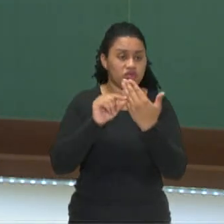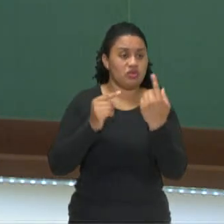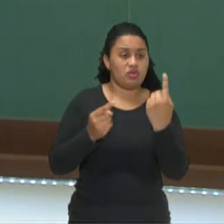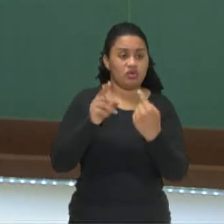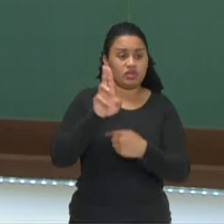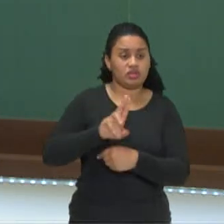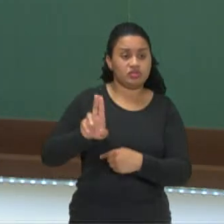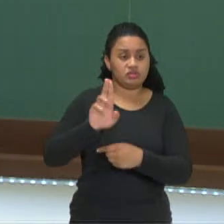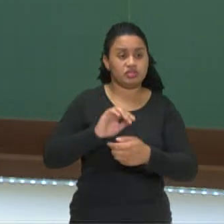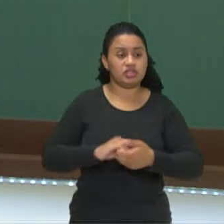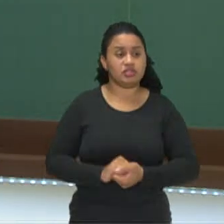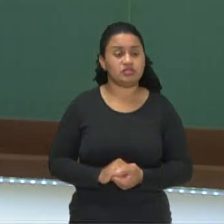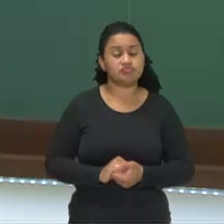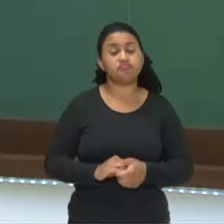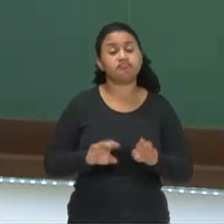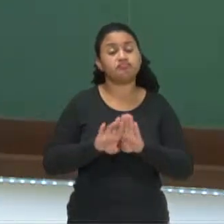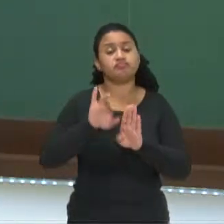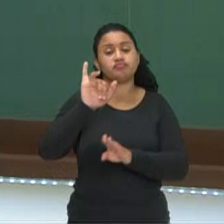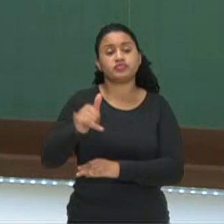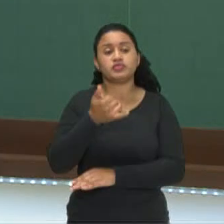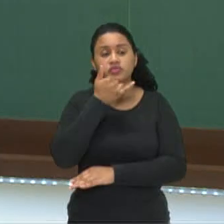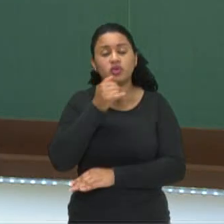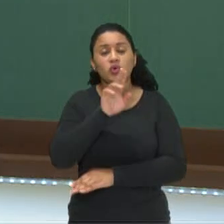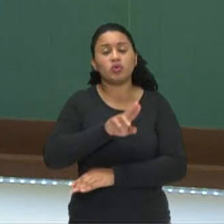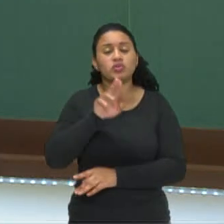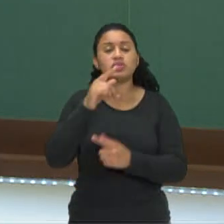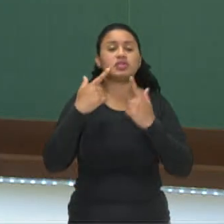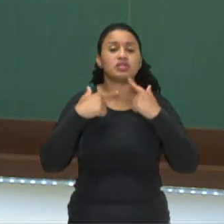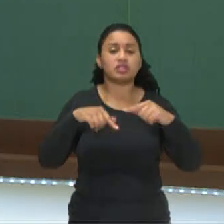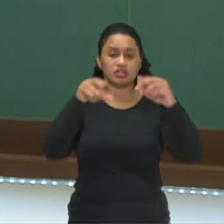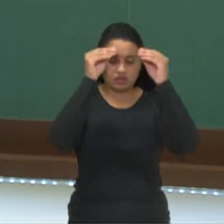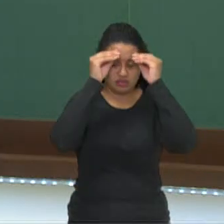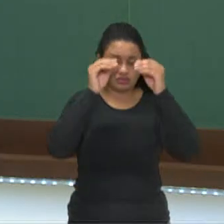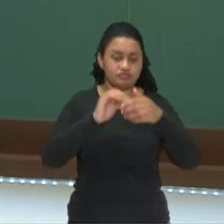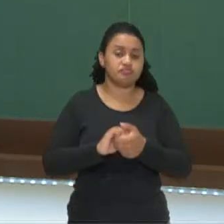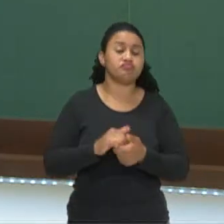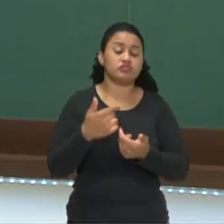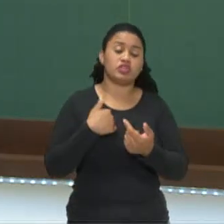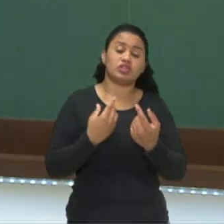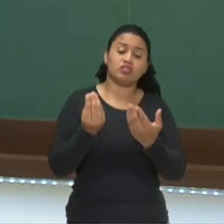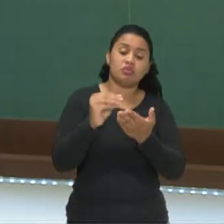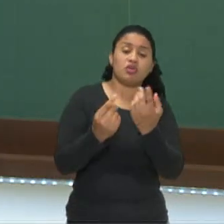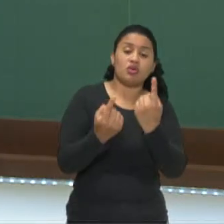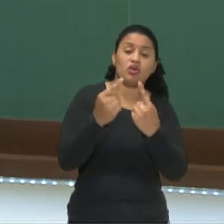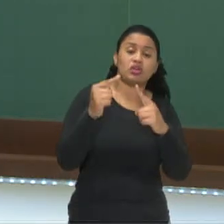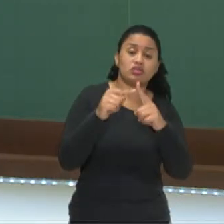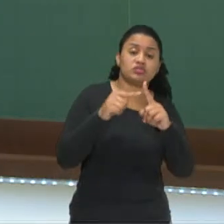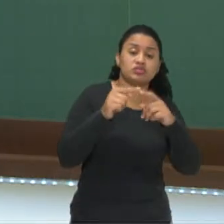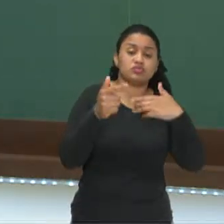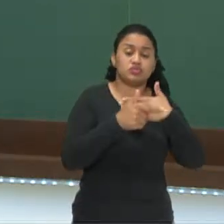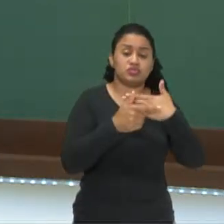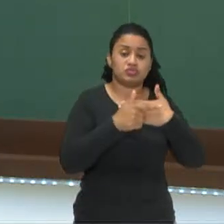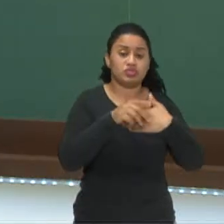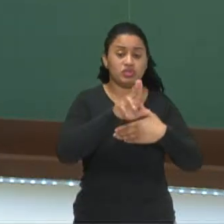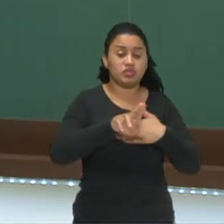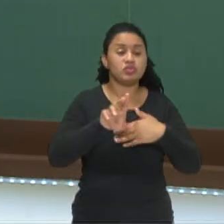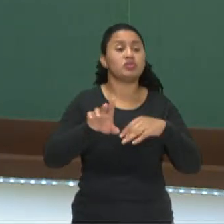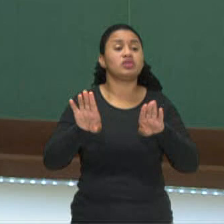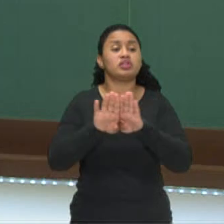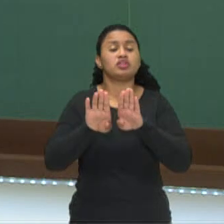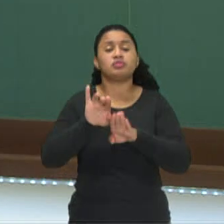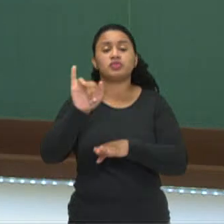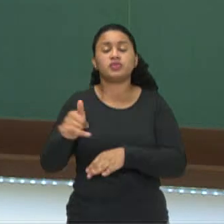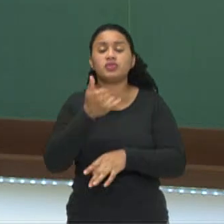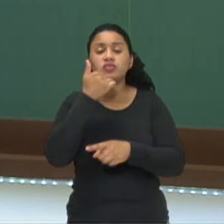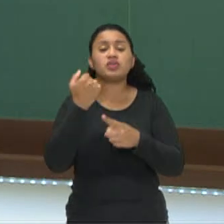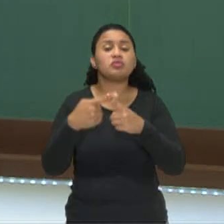utiliza? E justifiquem o uso dessa linguagem. Então, você vai colocar que tipo de função que ele usou nesse trecho e vai